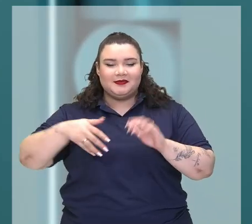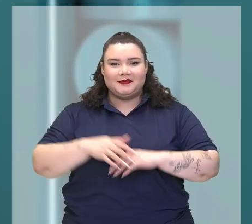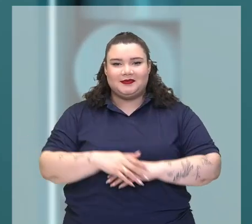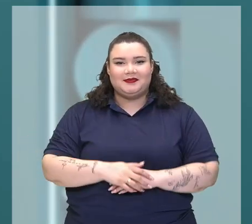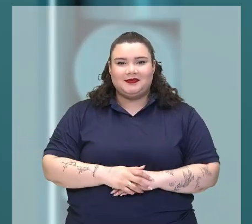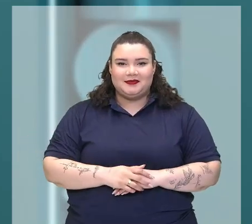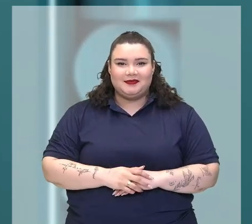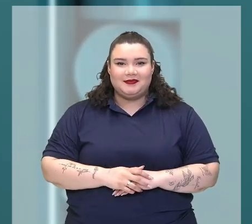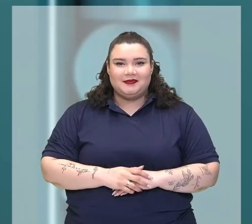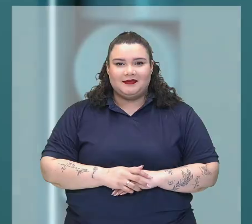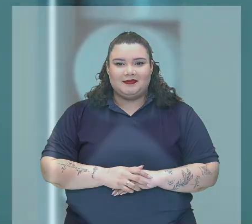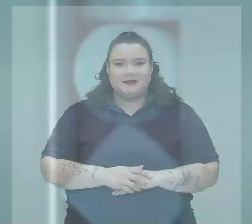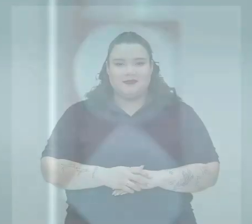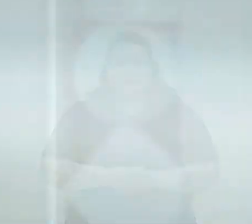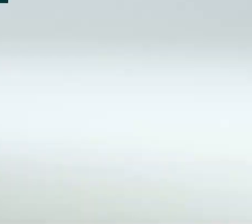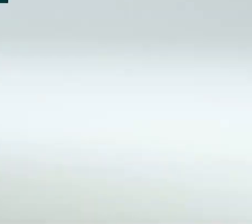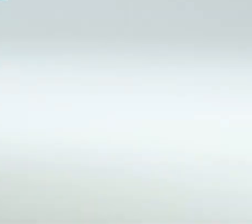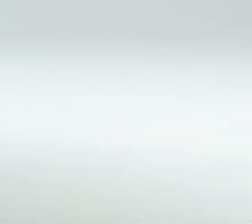lá!